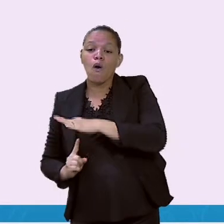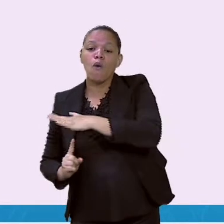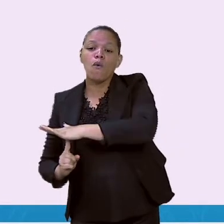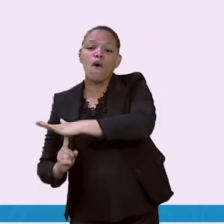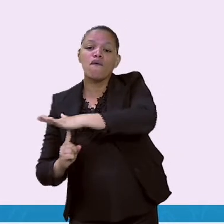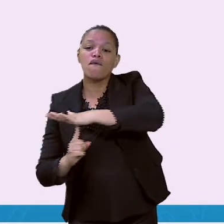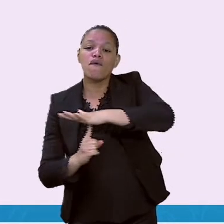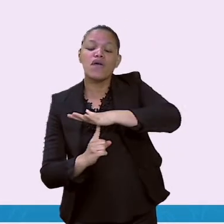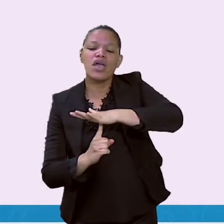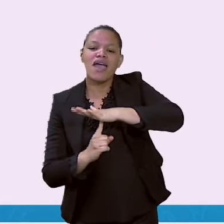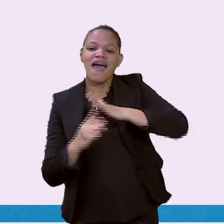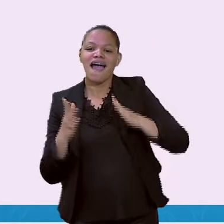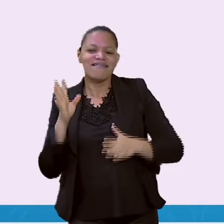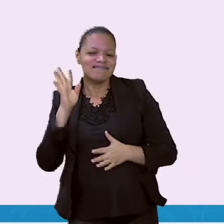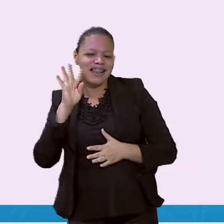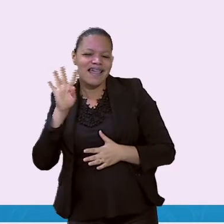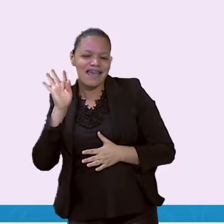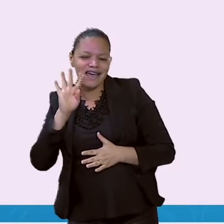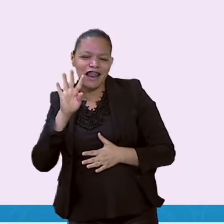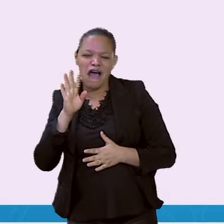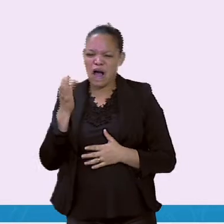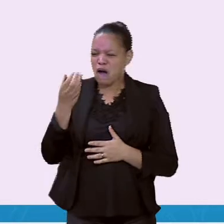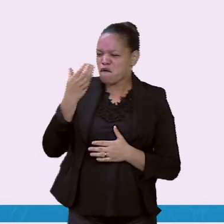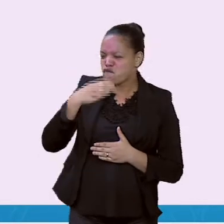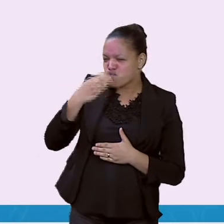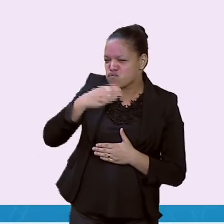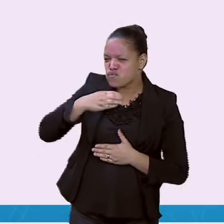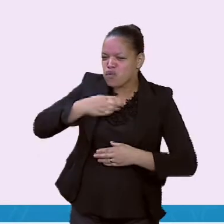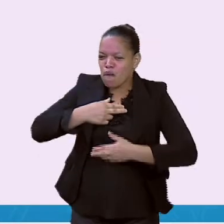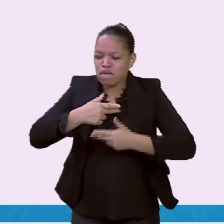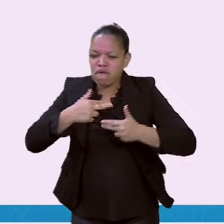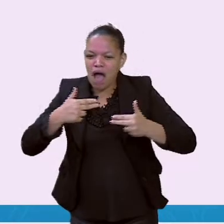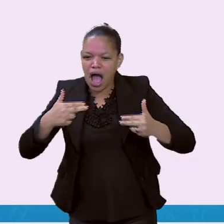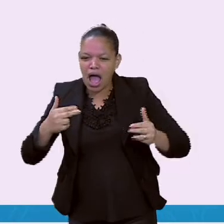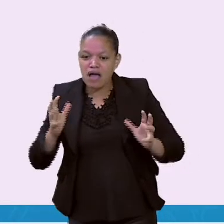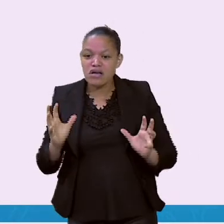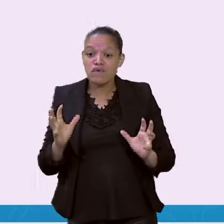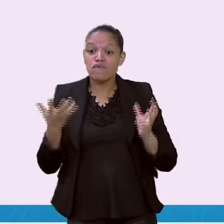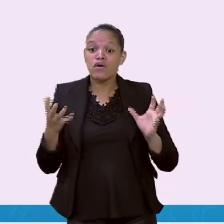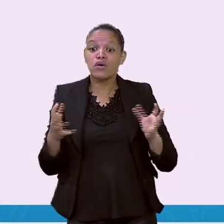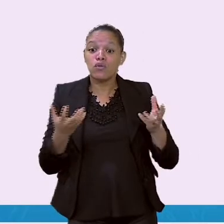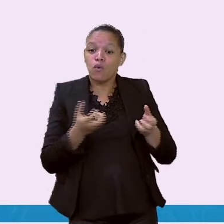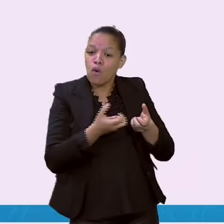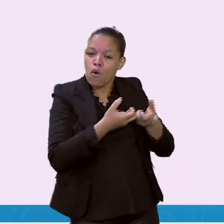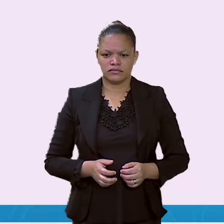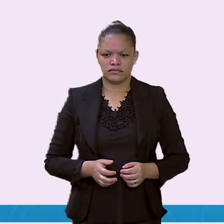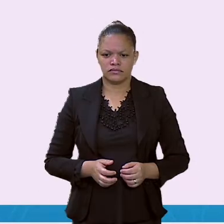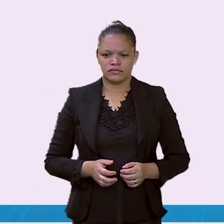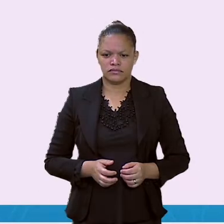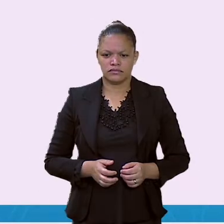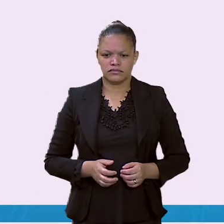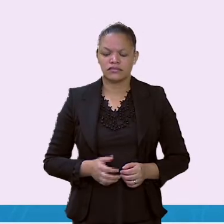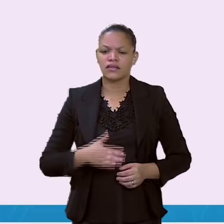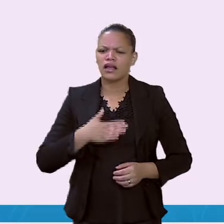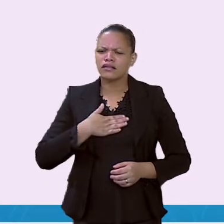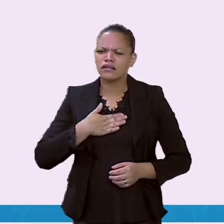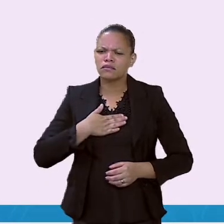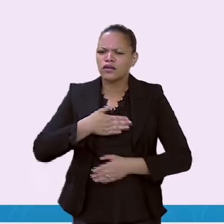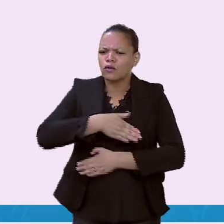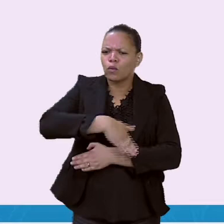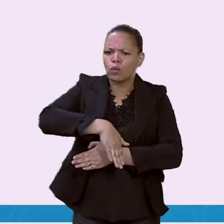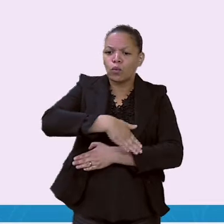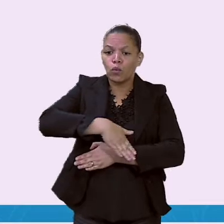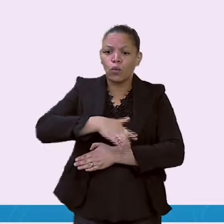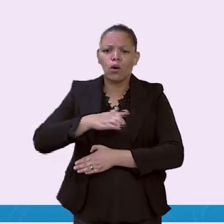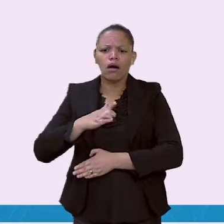fruta, verdura, ovos e um monte de outras coisas. E na minha rua